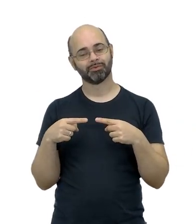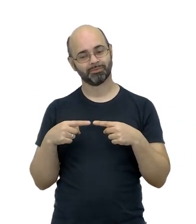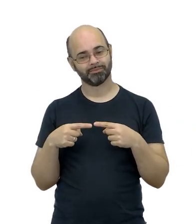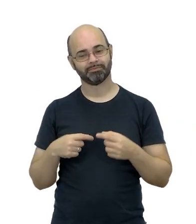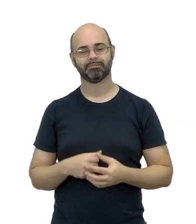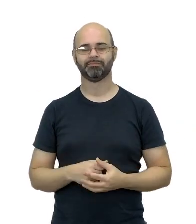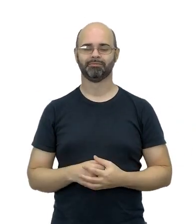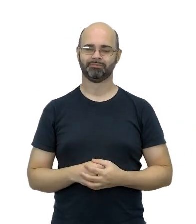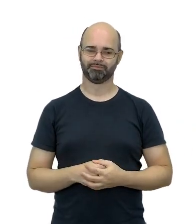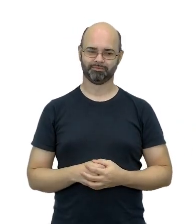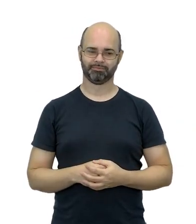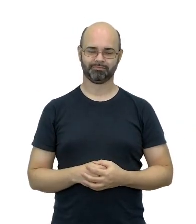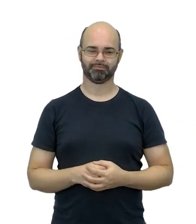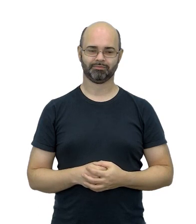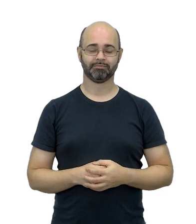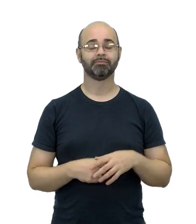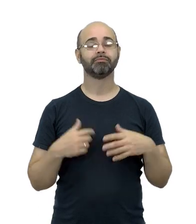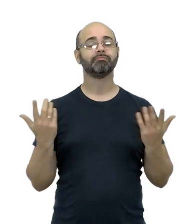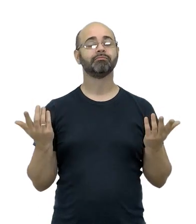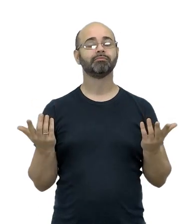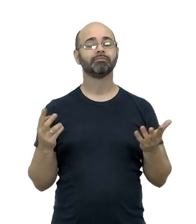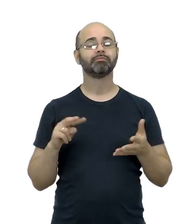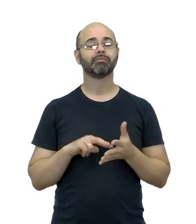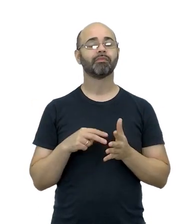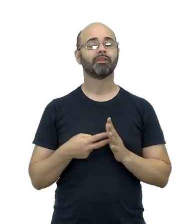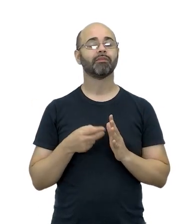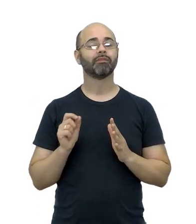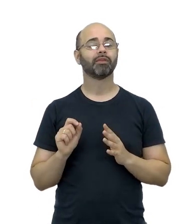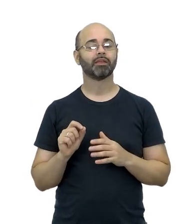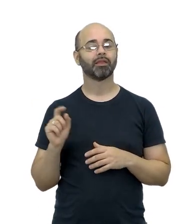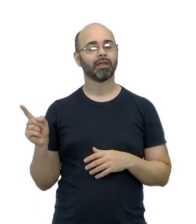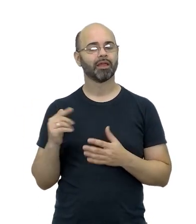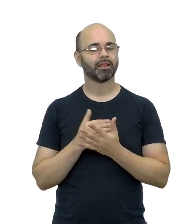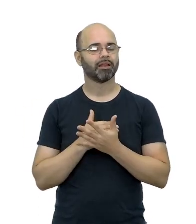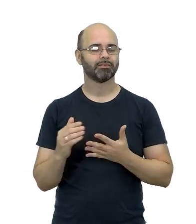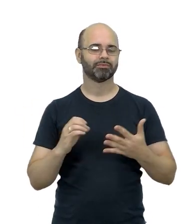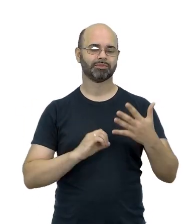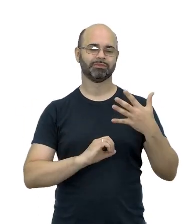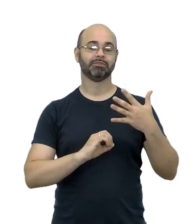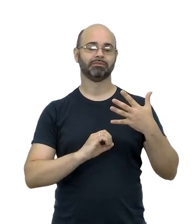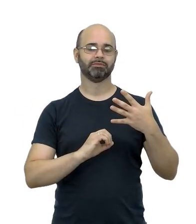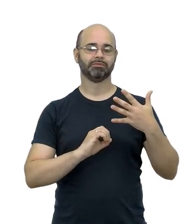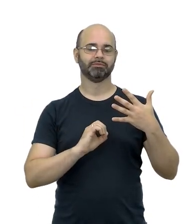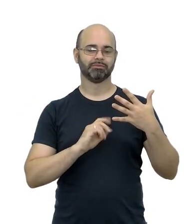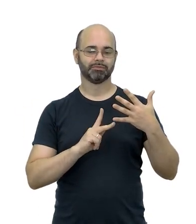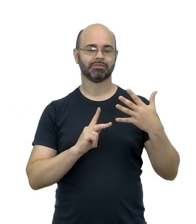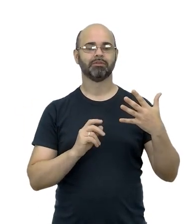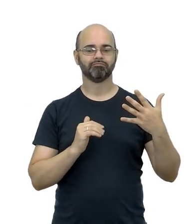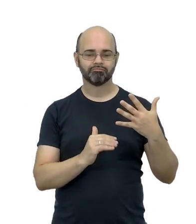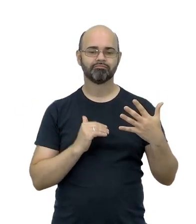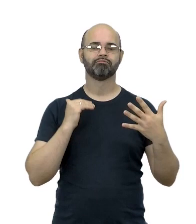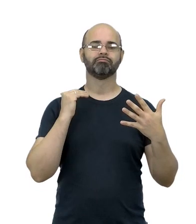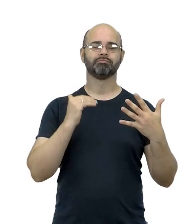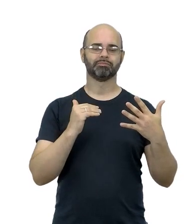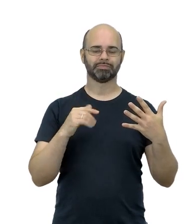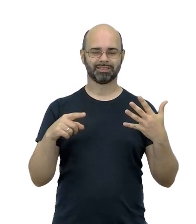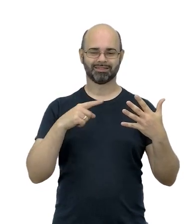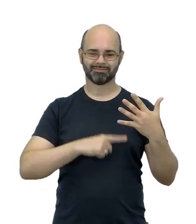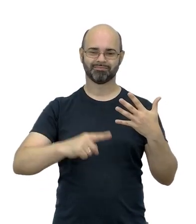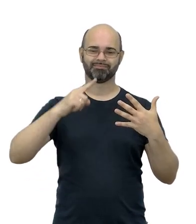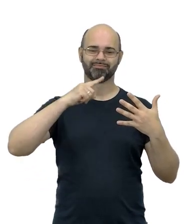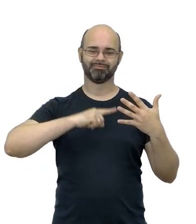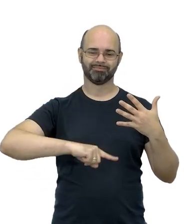inclusão. E com isso, o que acontece? Ele perpassa, no fundo, como apareceram nessas atividades de forma cíclica.